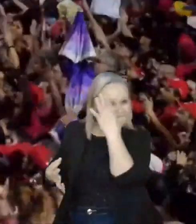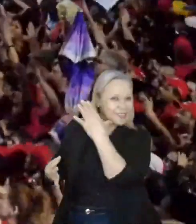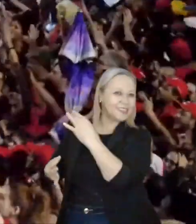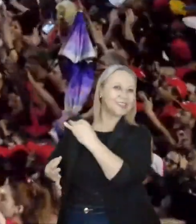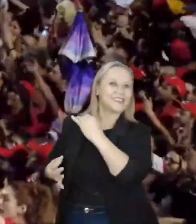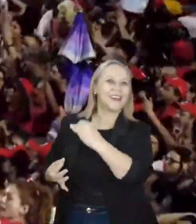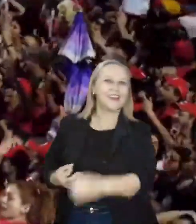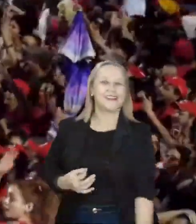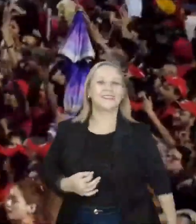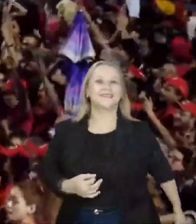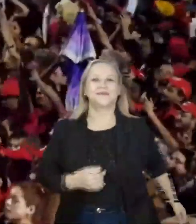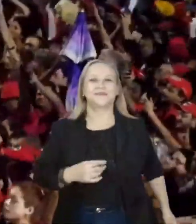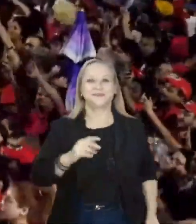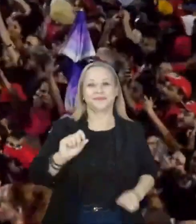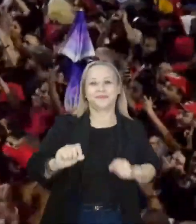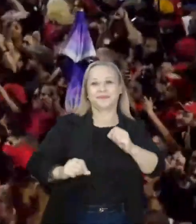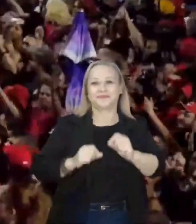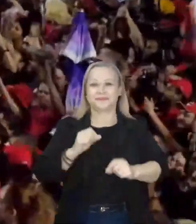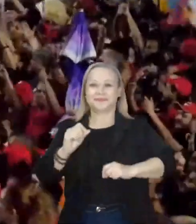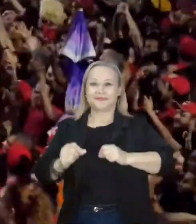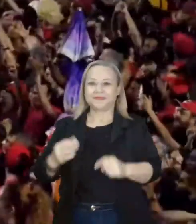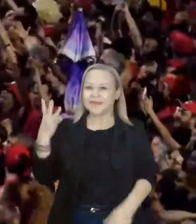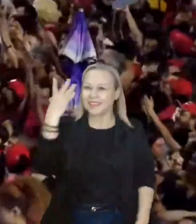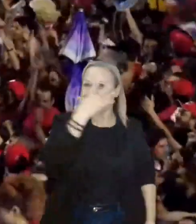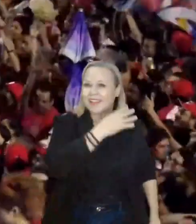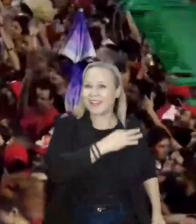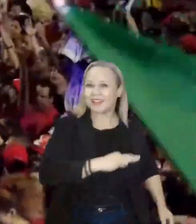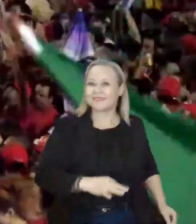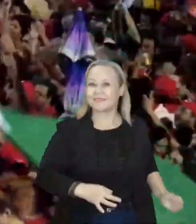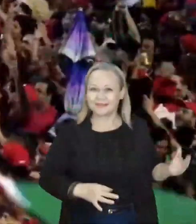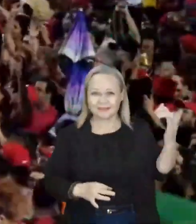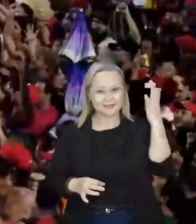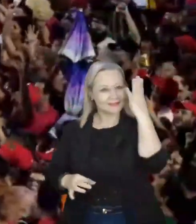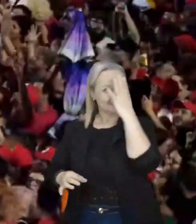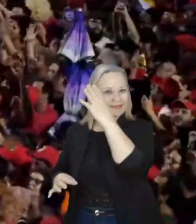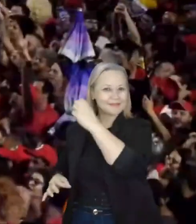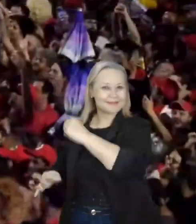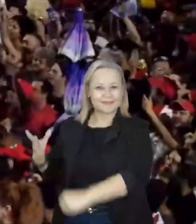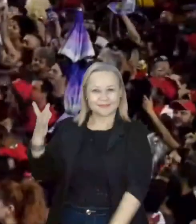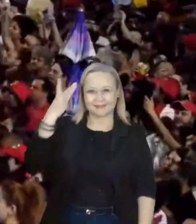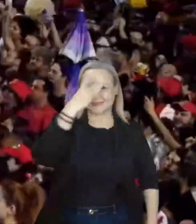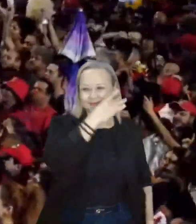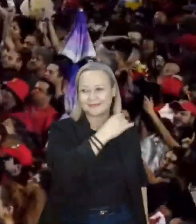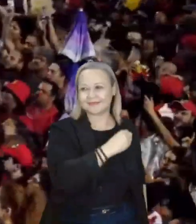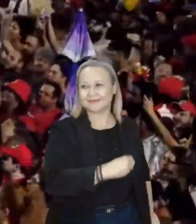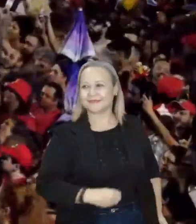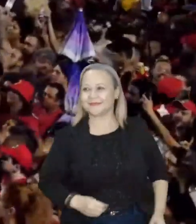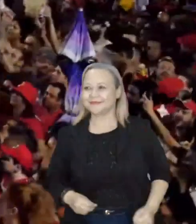É bonita.